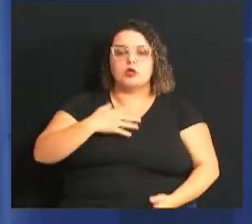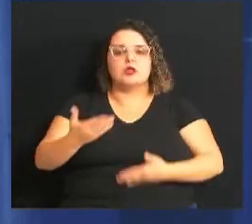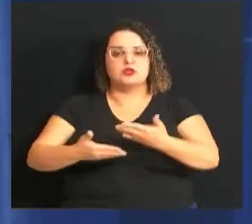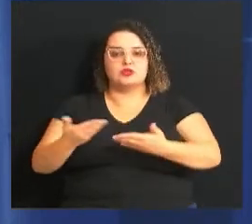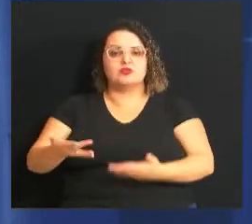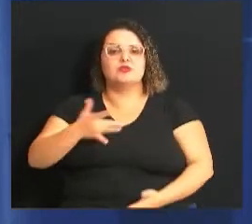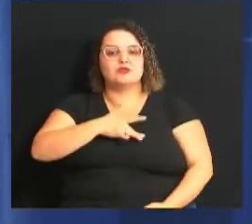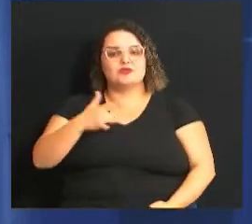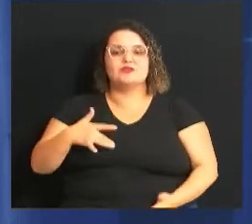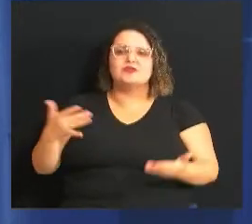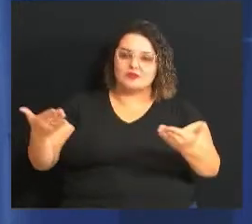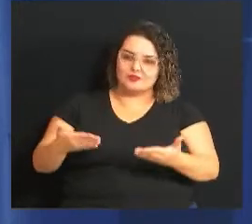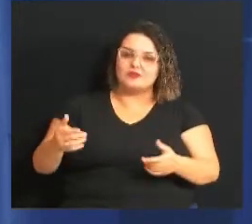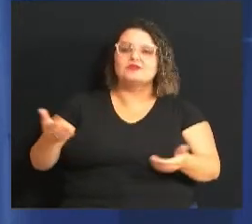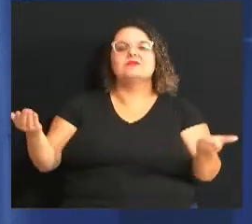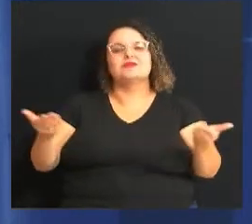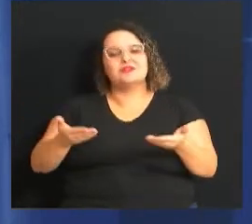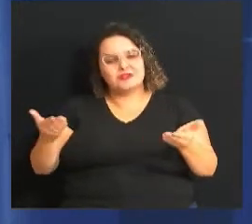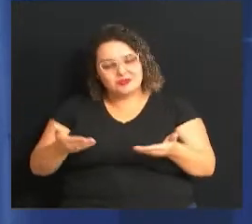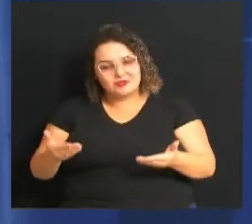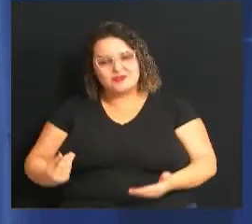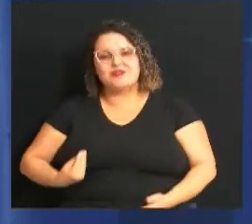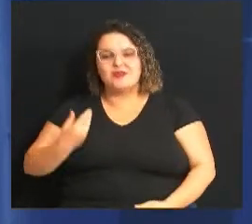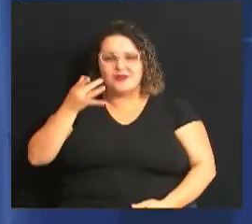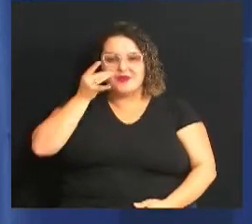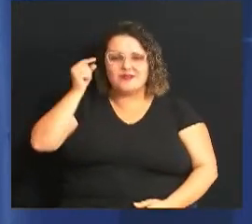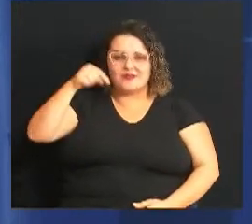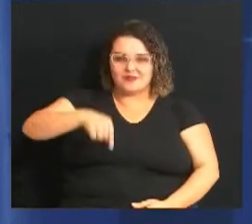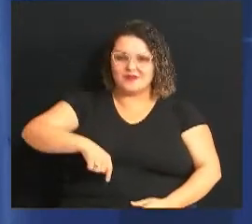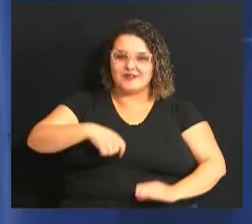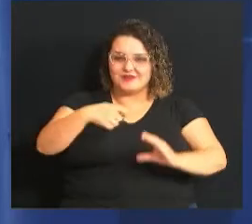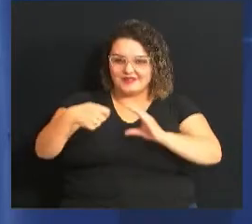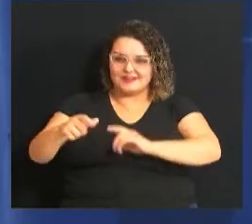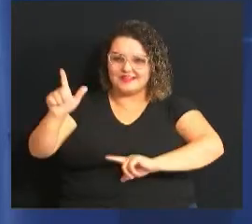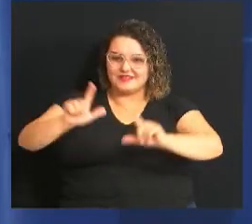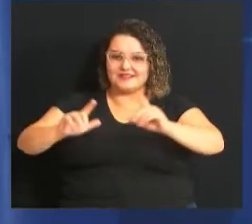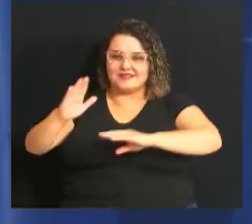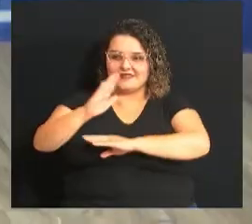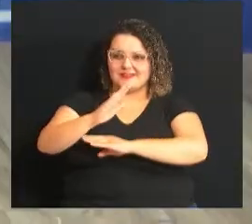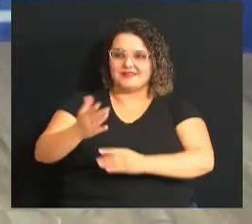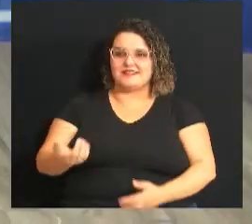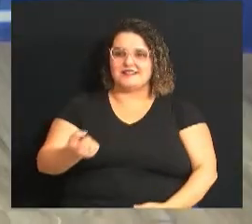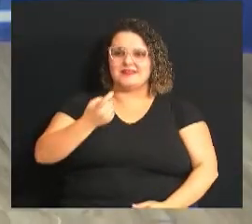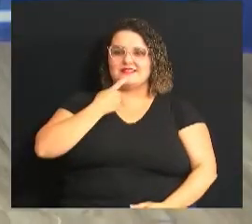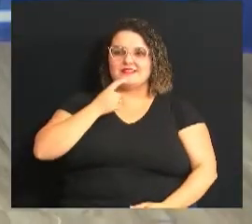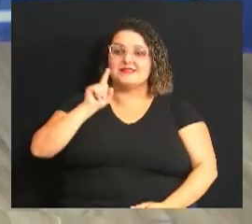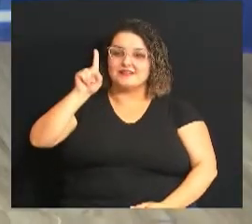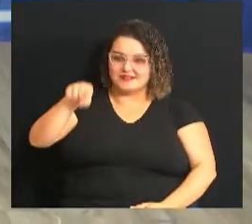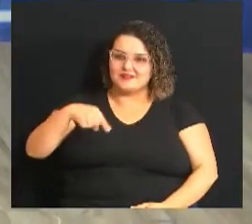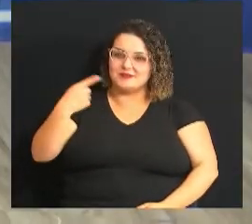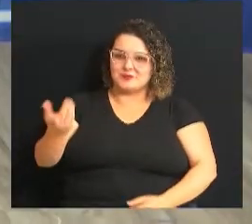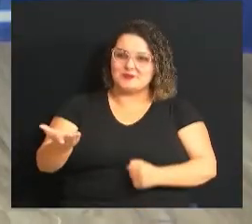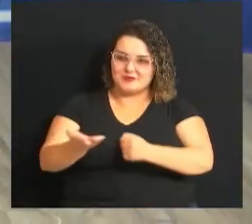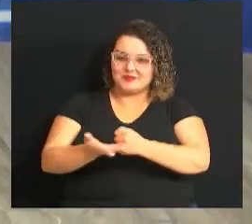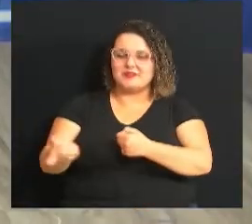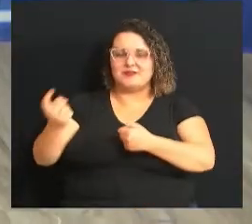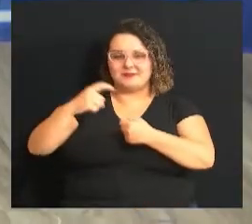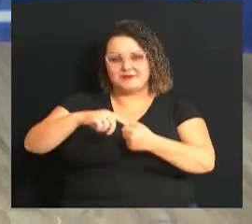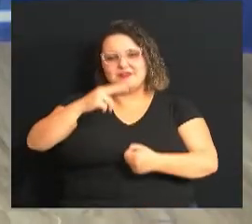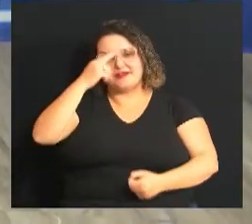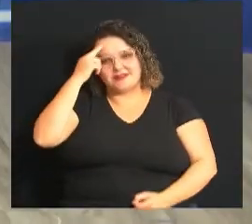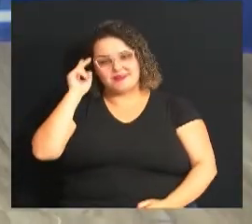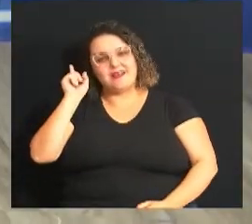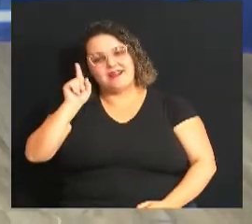Saúde Agora de hoje, ao vivo aqui direto dos estúdios da TV Câmara Campinas. E depois do intervalo, quem volta com vocês é